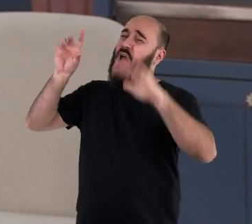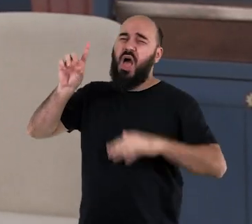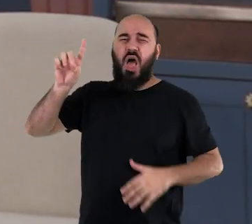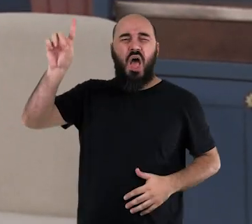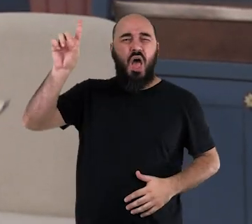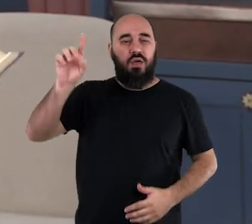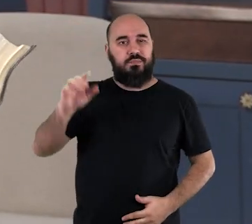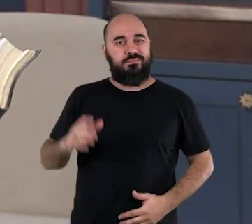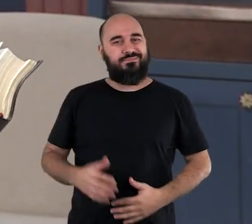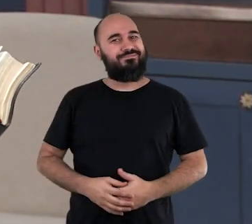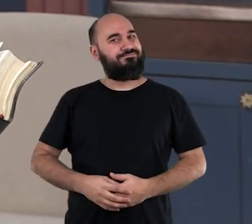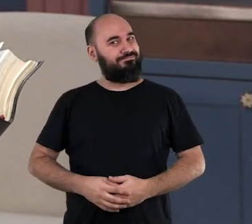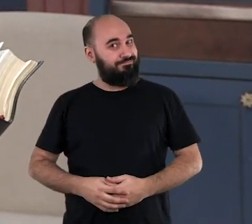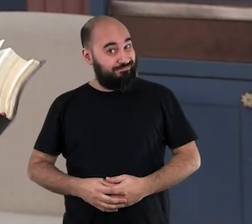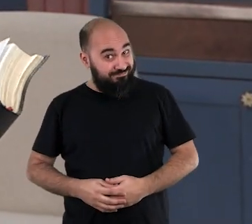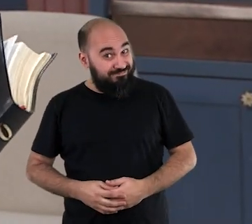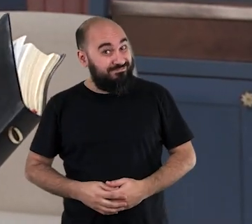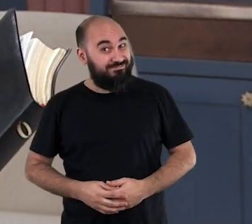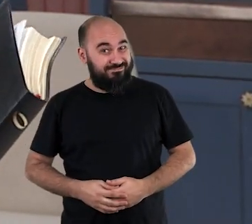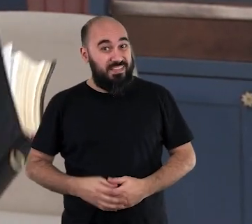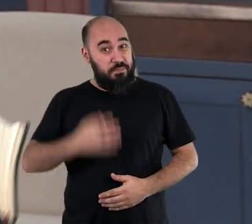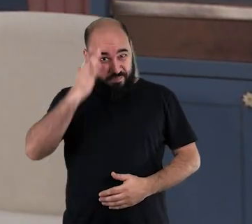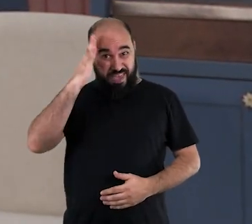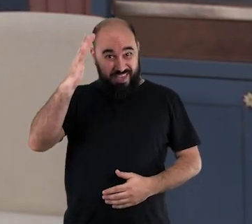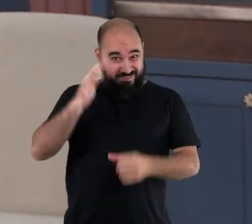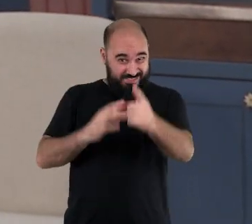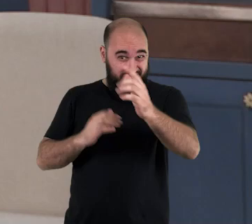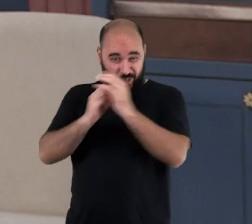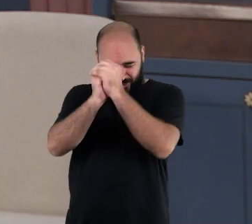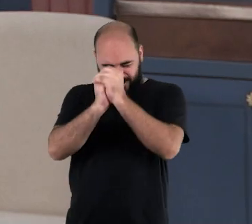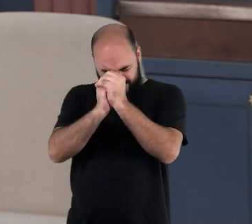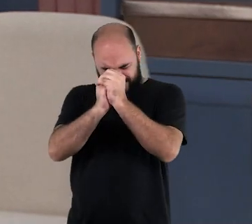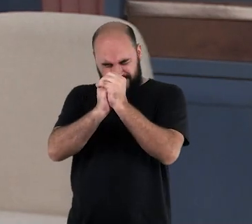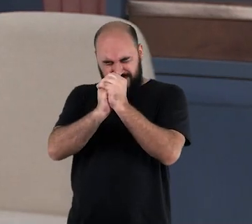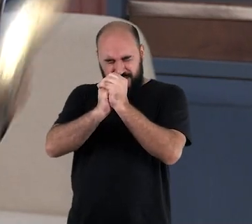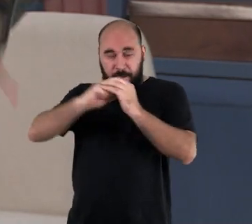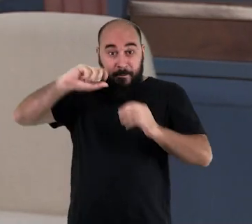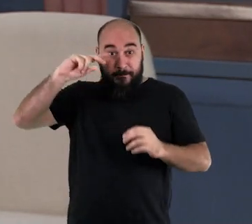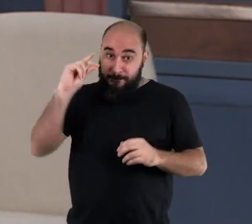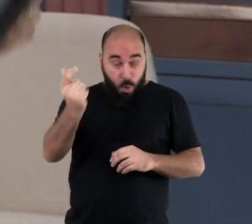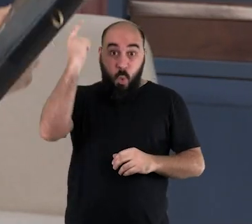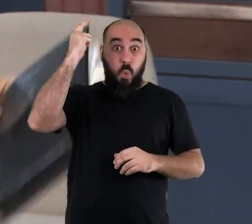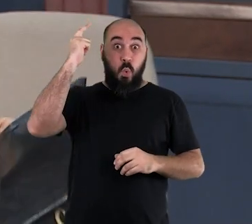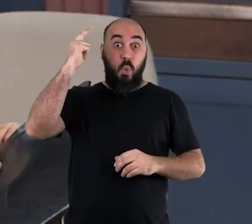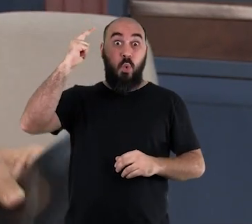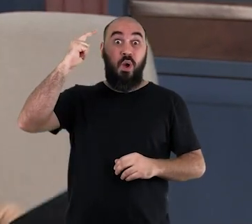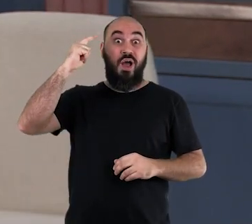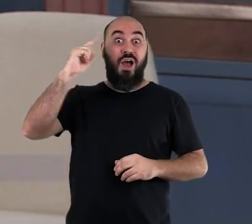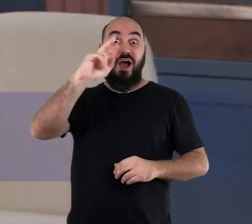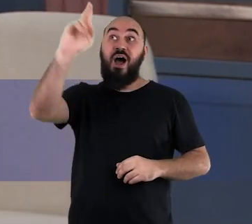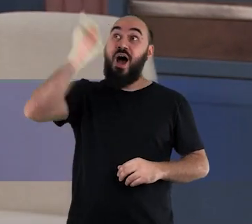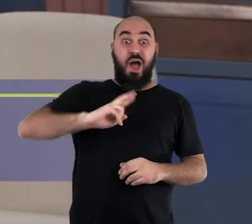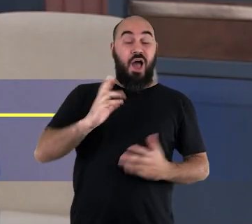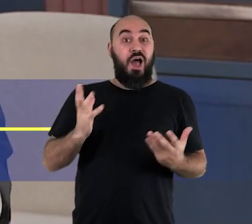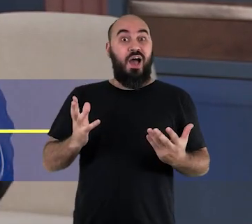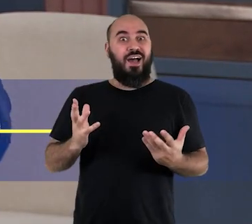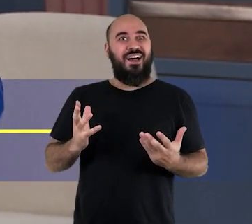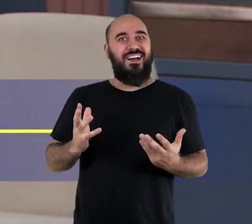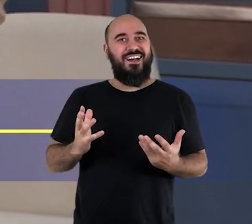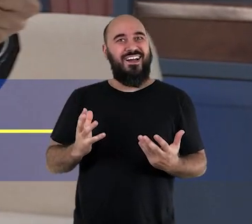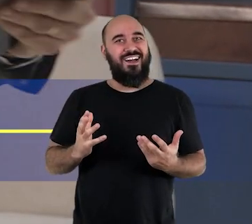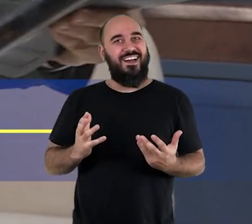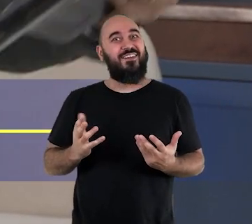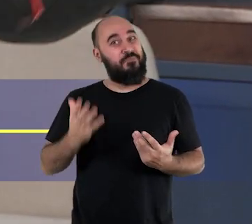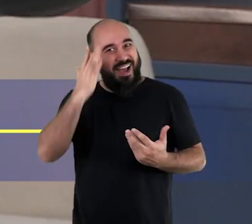de repente a resposta de Deus imediata está ali diante dos seus olhos, desce fogo do céu sobre o altar e a